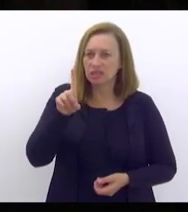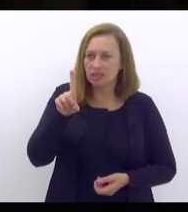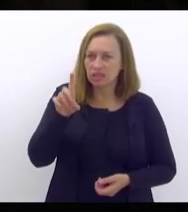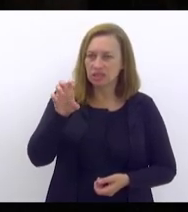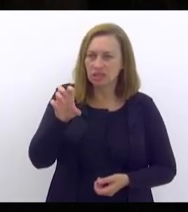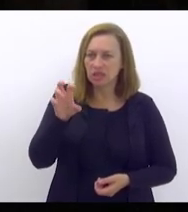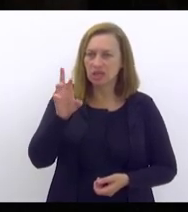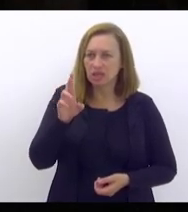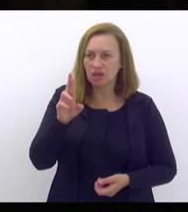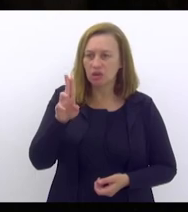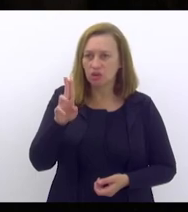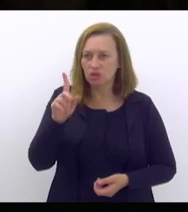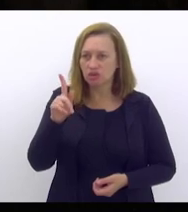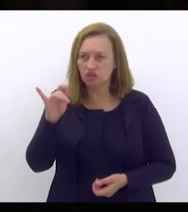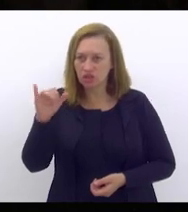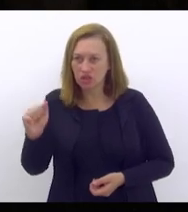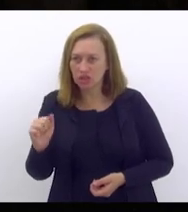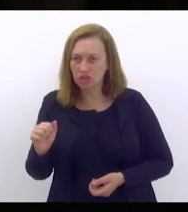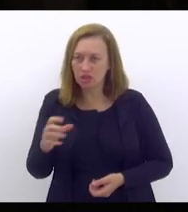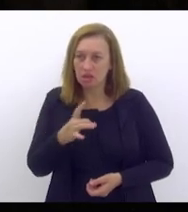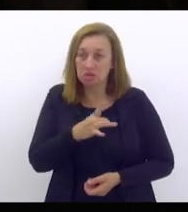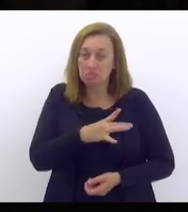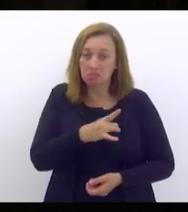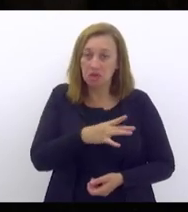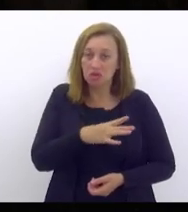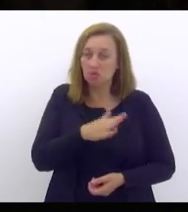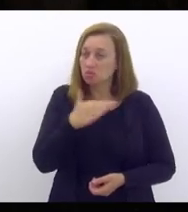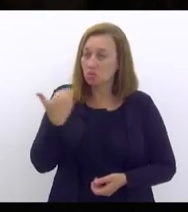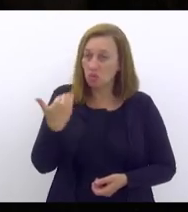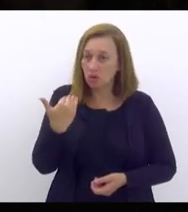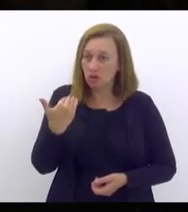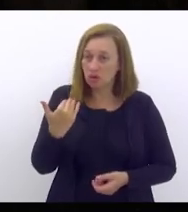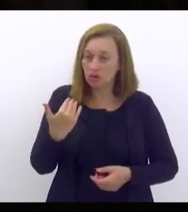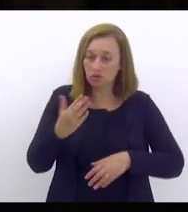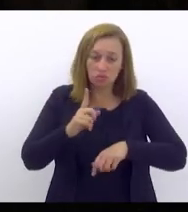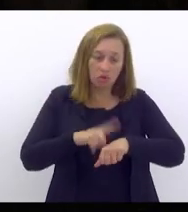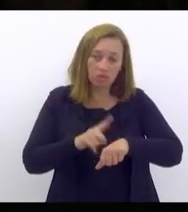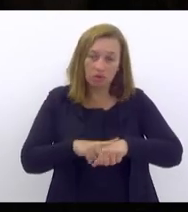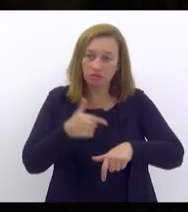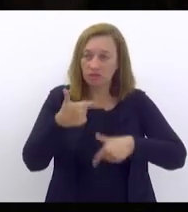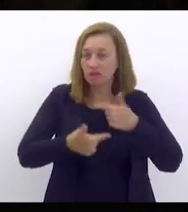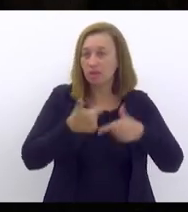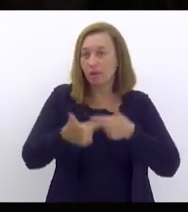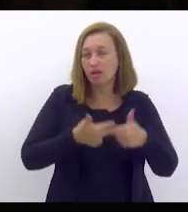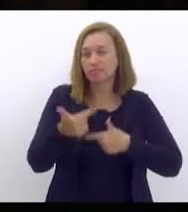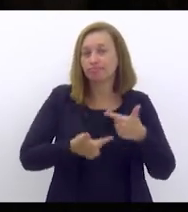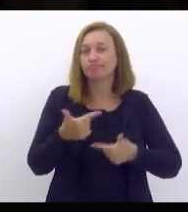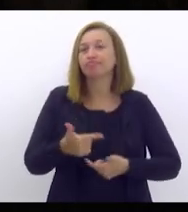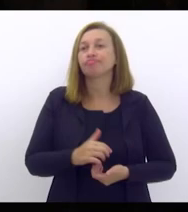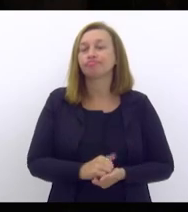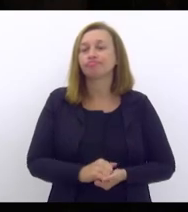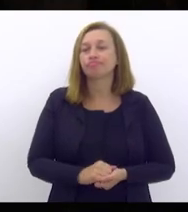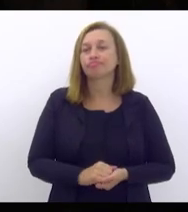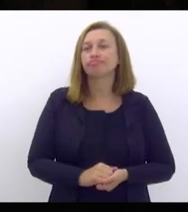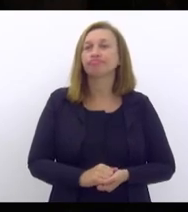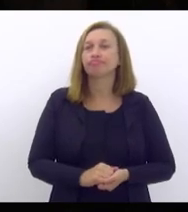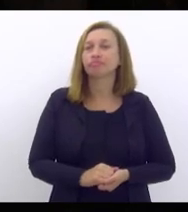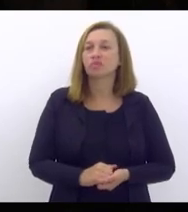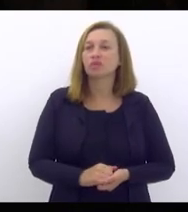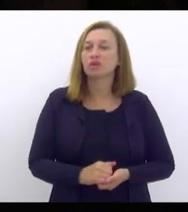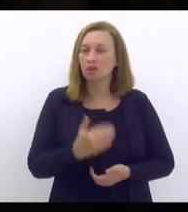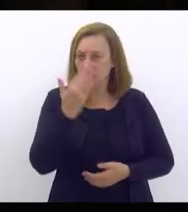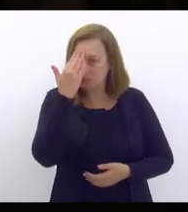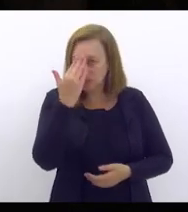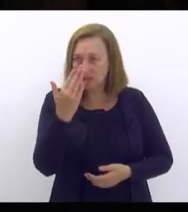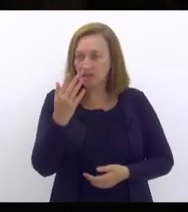de temerem pelas suas vidas enquanto exercem as suas atividades laborais. Era isso.